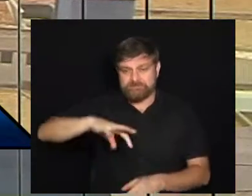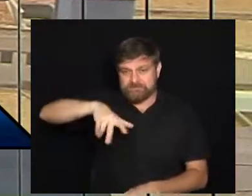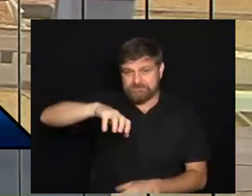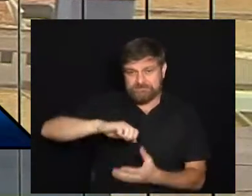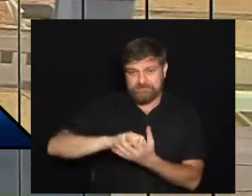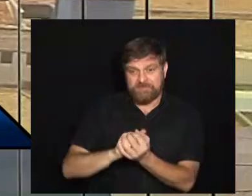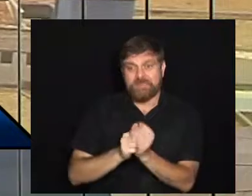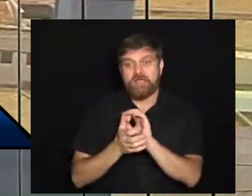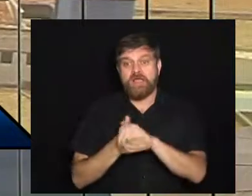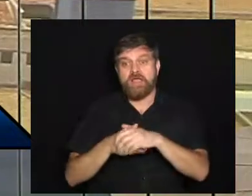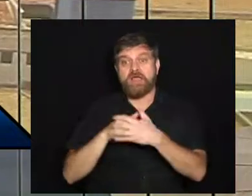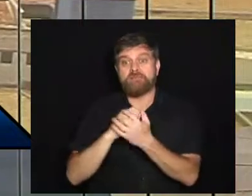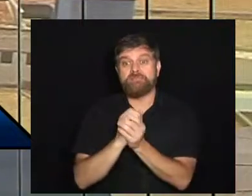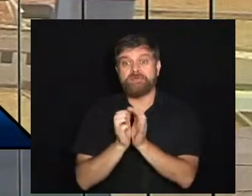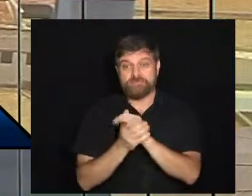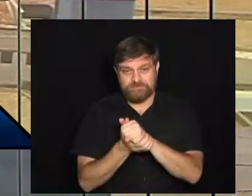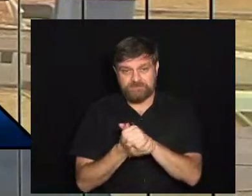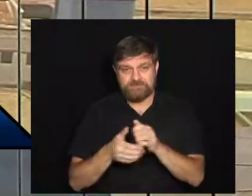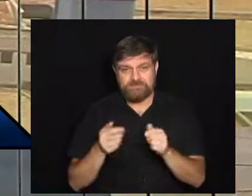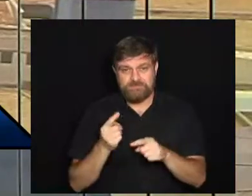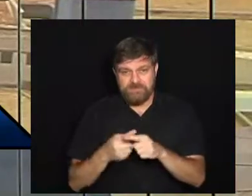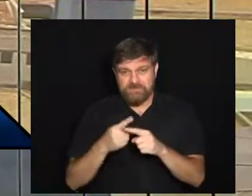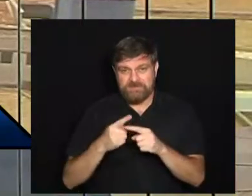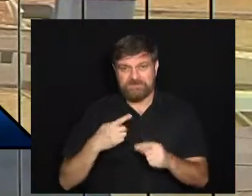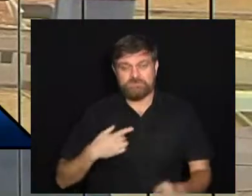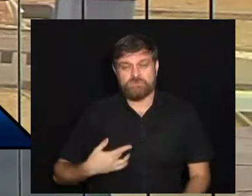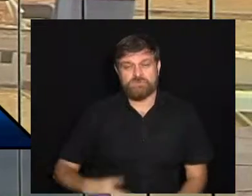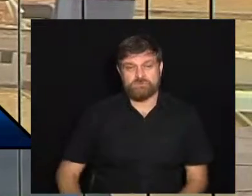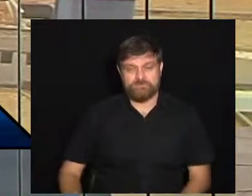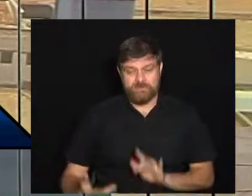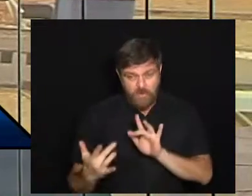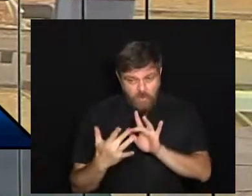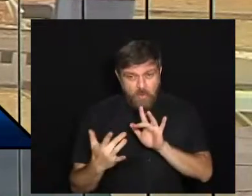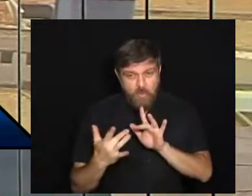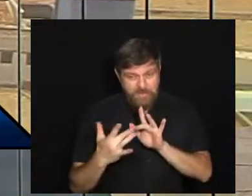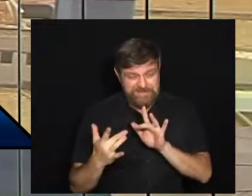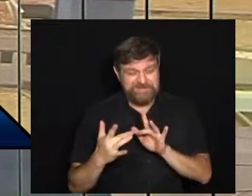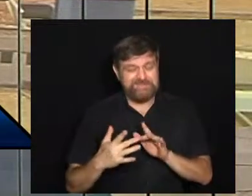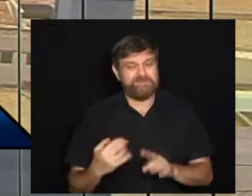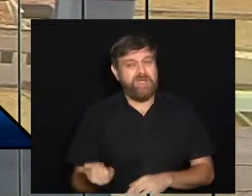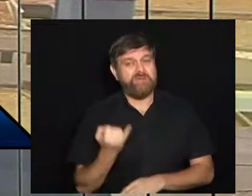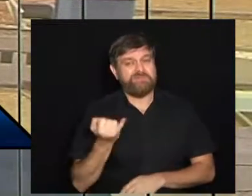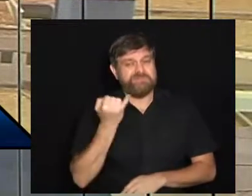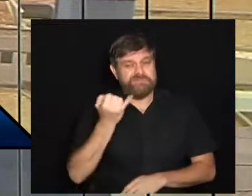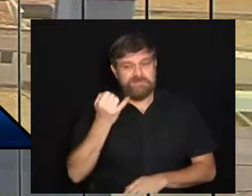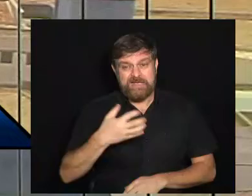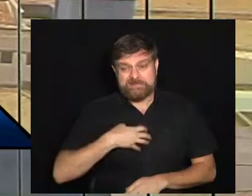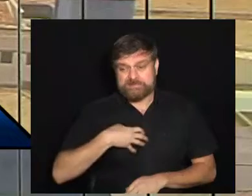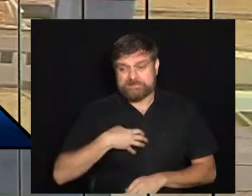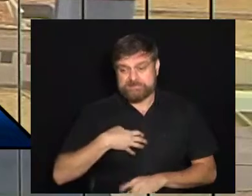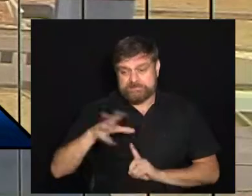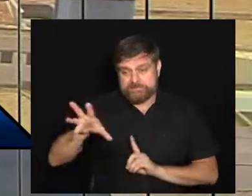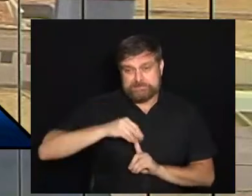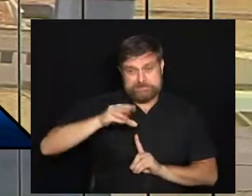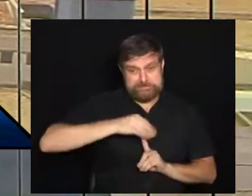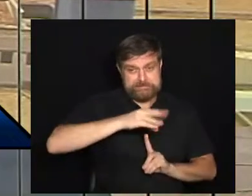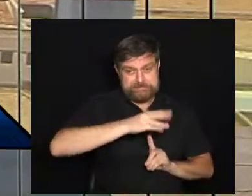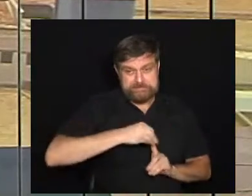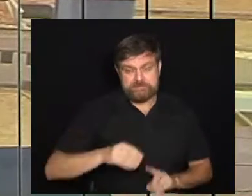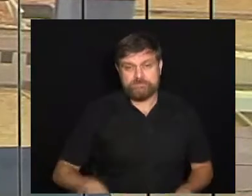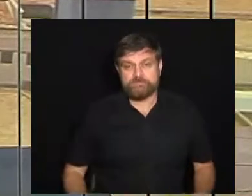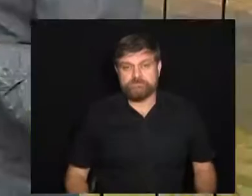das mãos porque o contato é uma forma muito importante de contração dessa doença